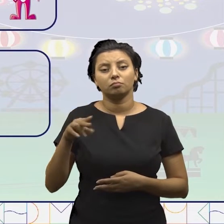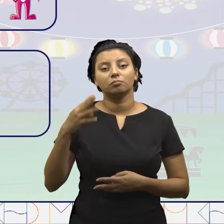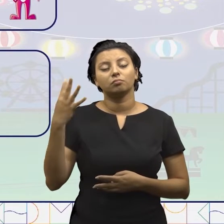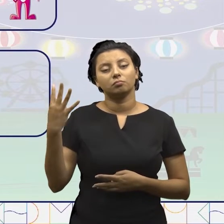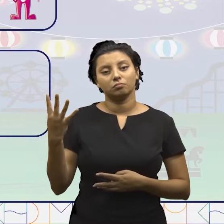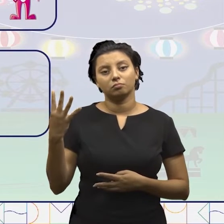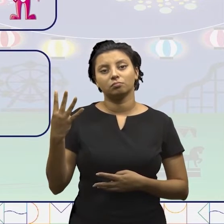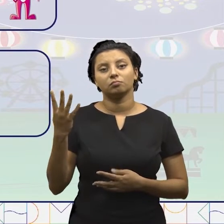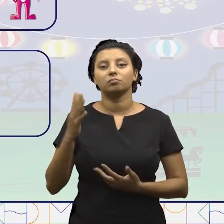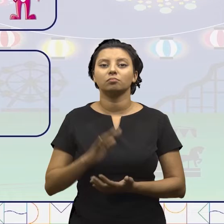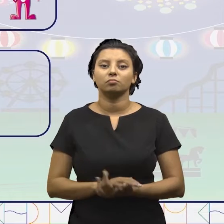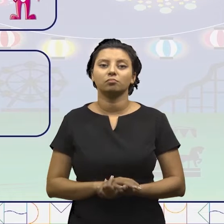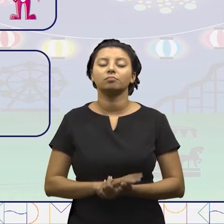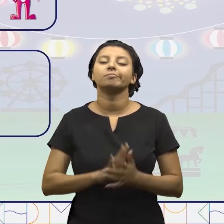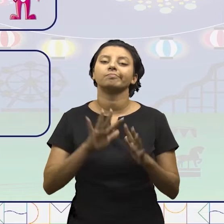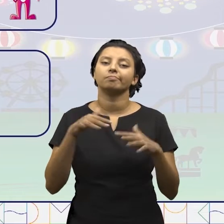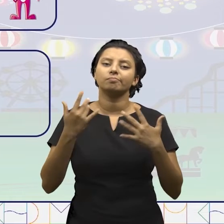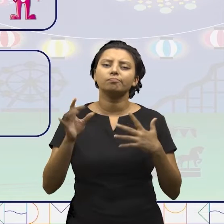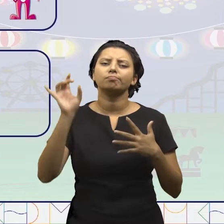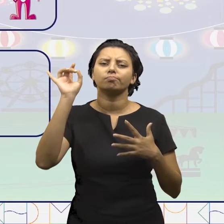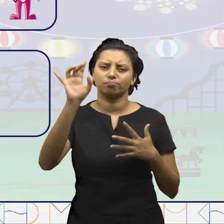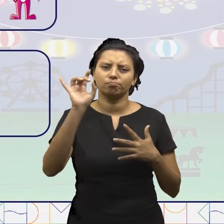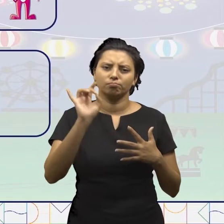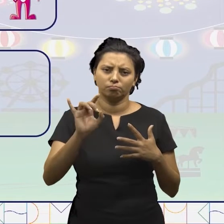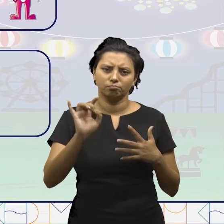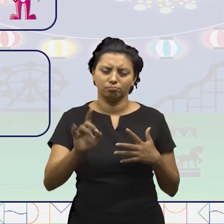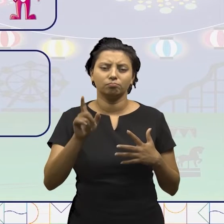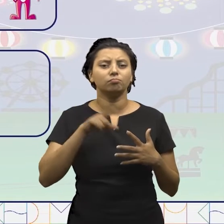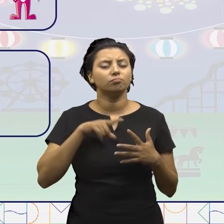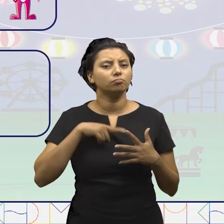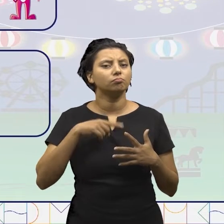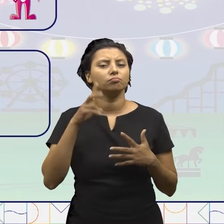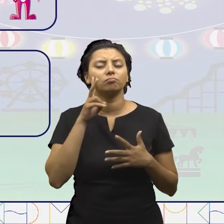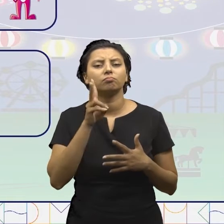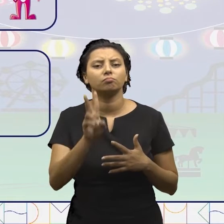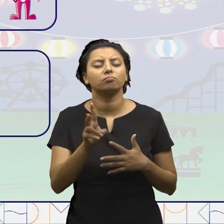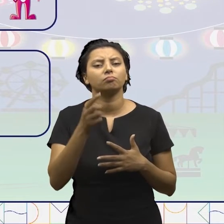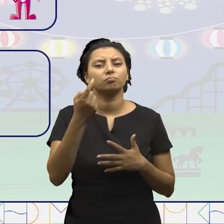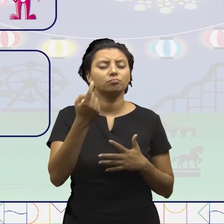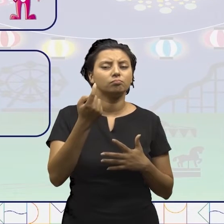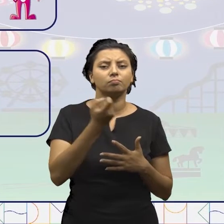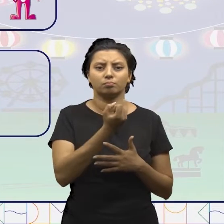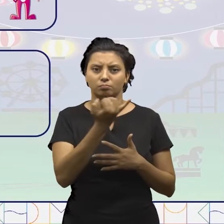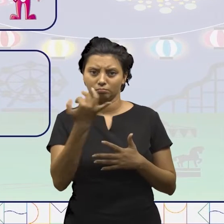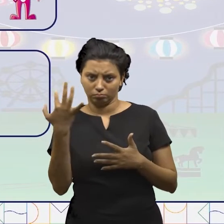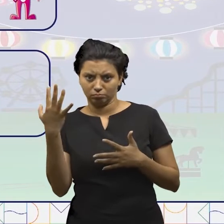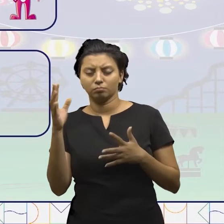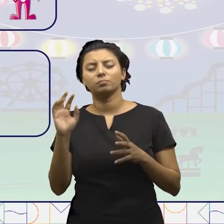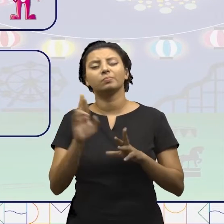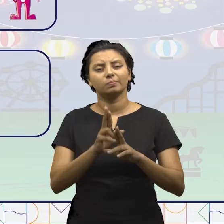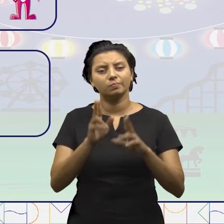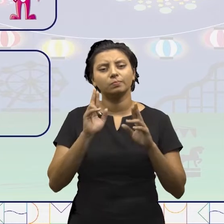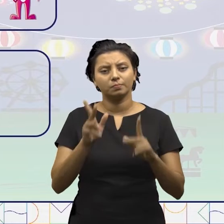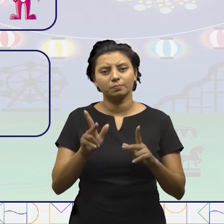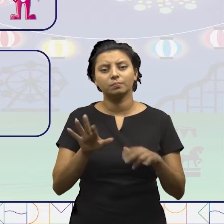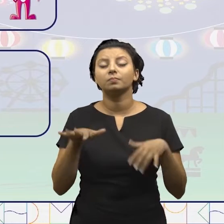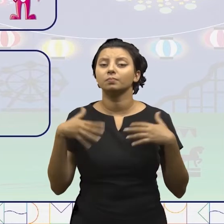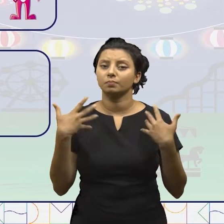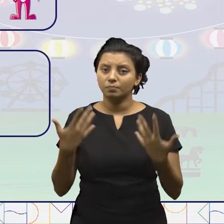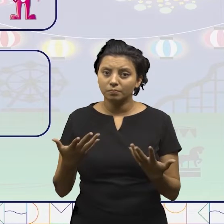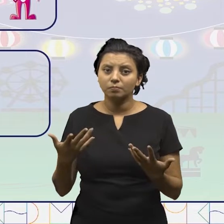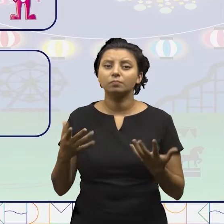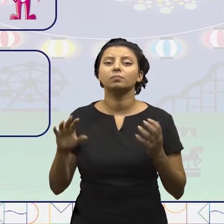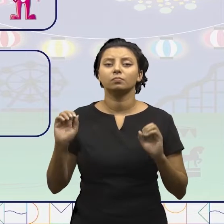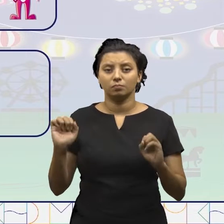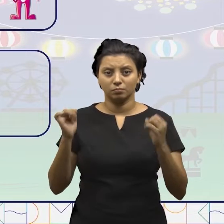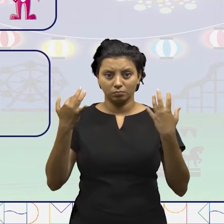a 4. Assim, cada uma tinha assistido a uma quantidade diferente. Então,